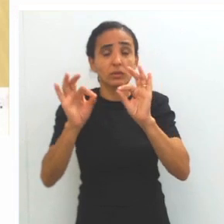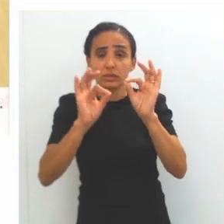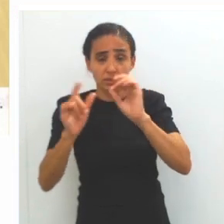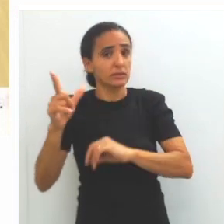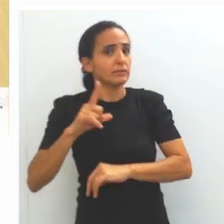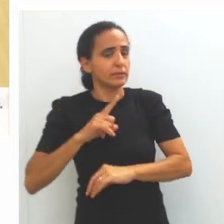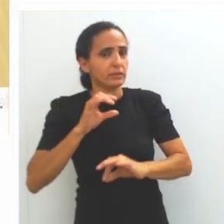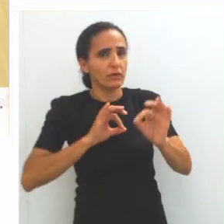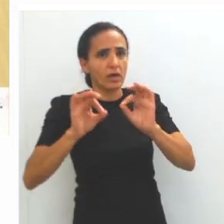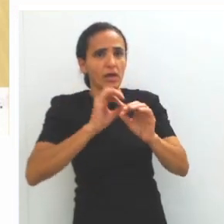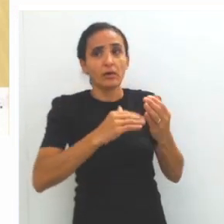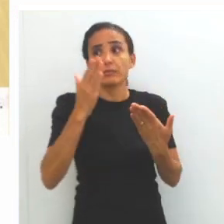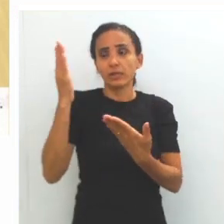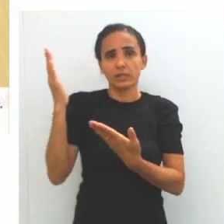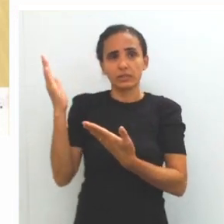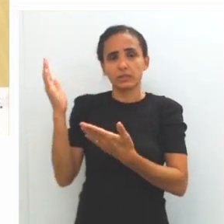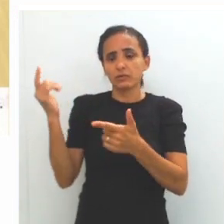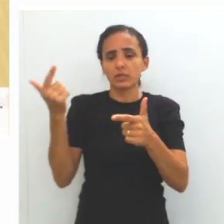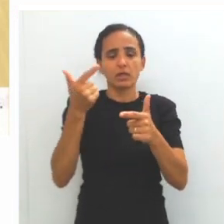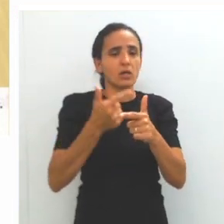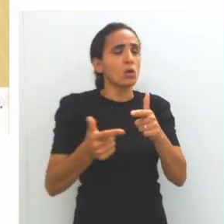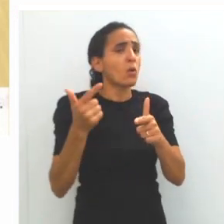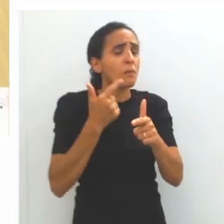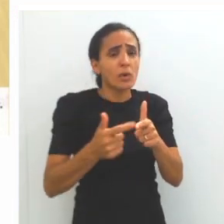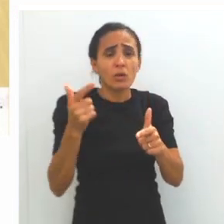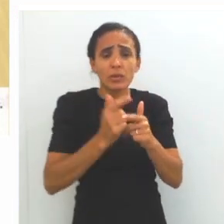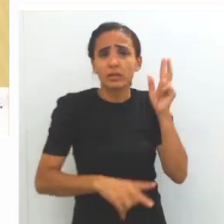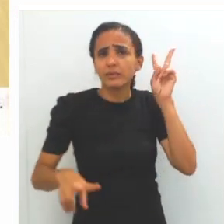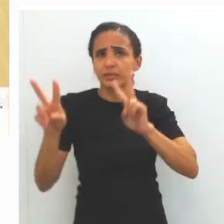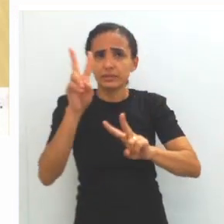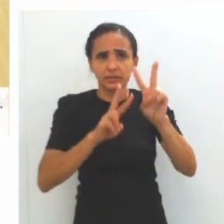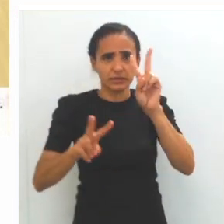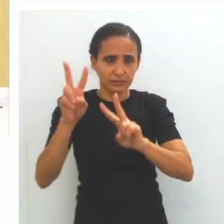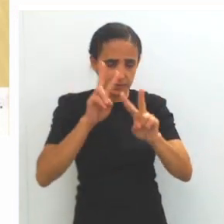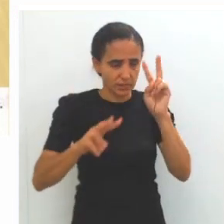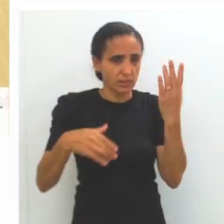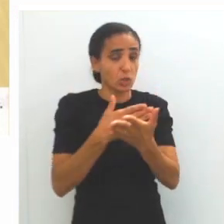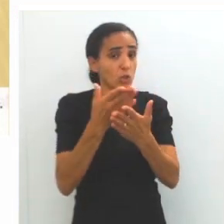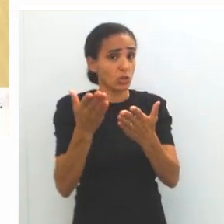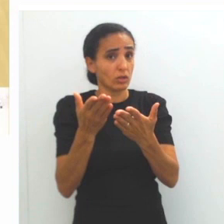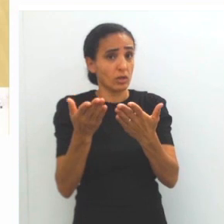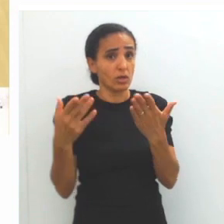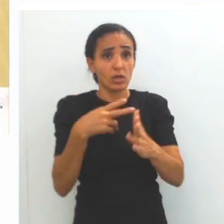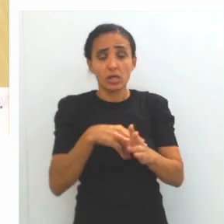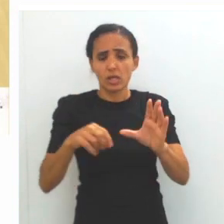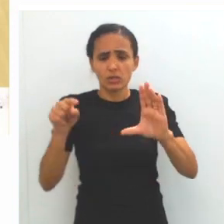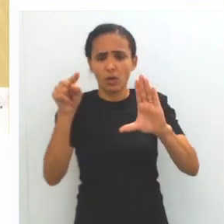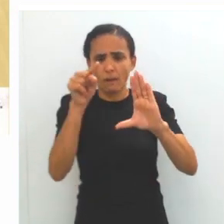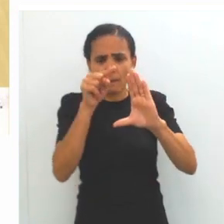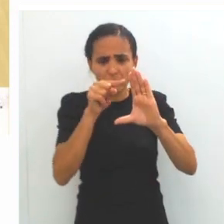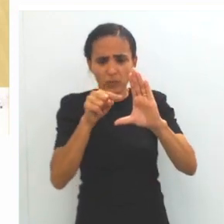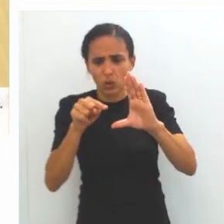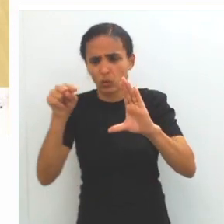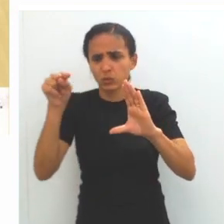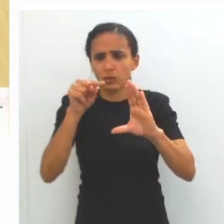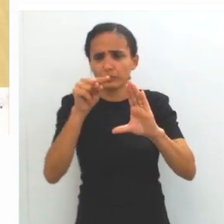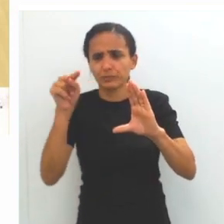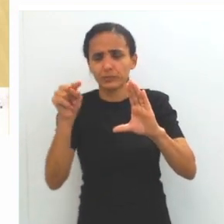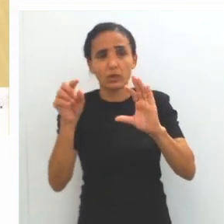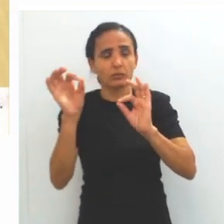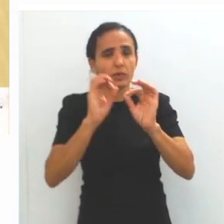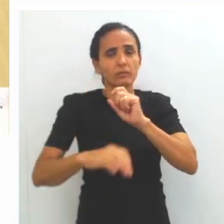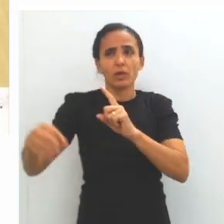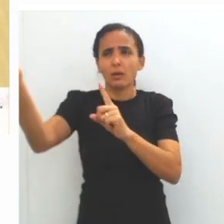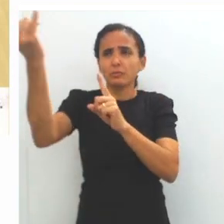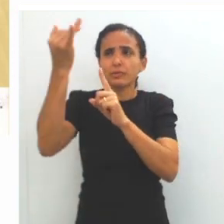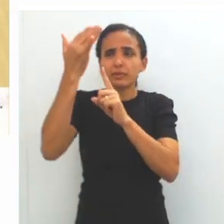pode. Se tiver esse formato, você tem um problema de visão, tem um astigmatismo. E esse formato da córnea